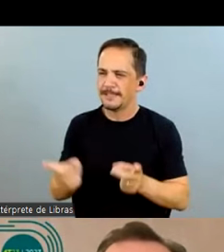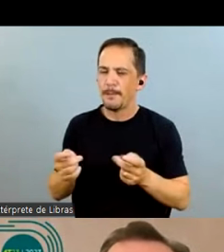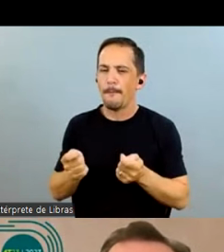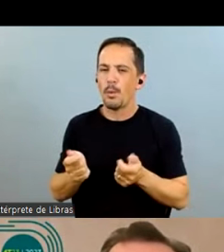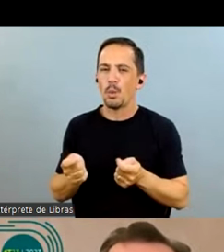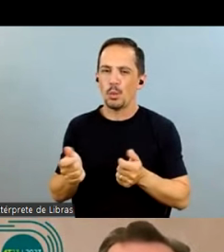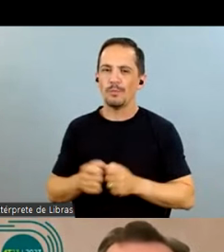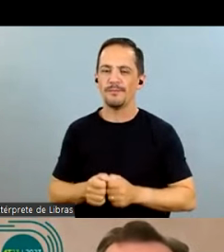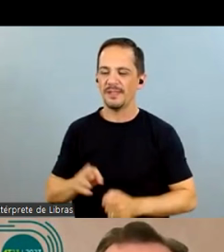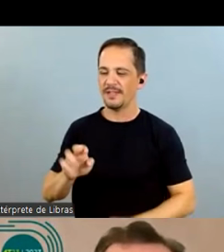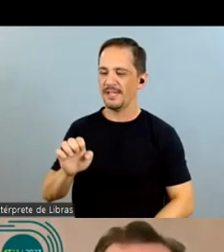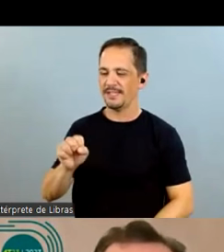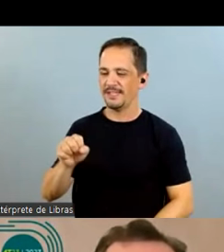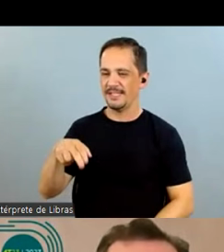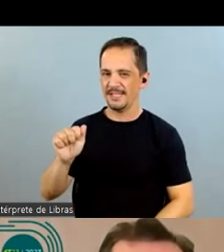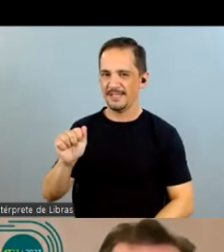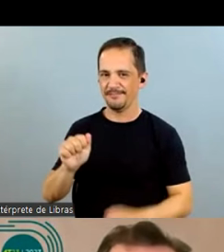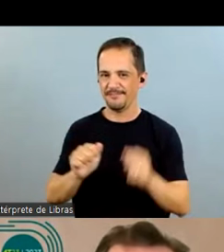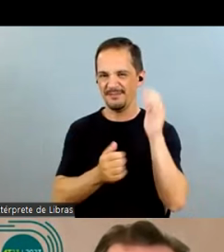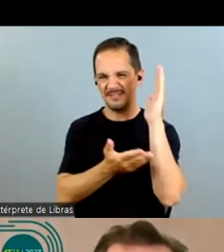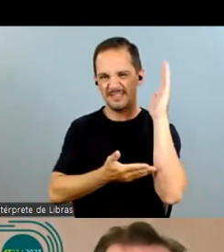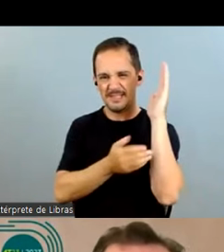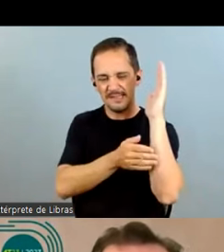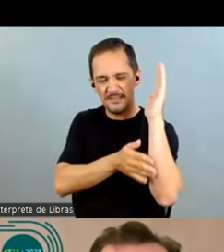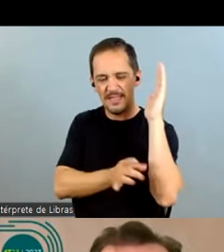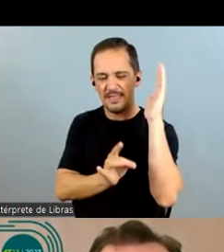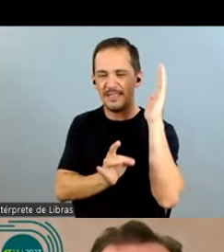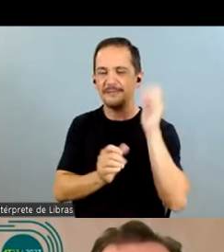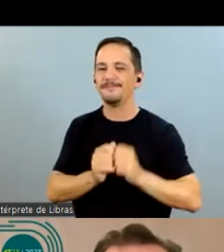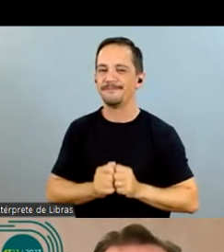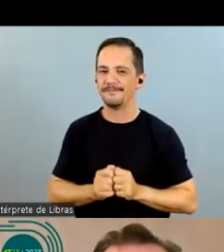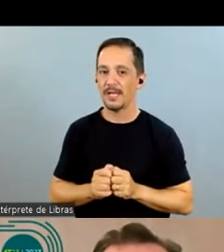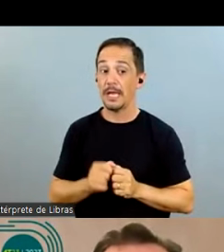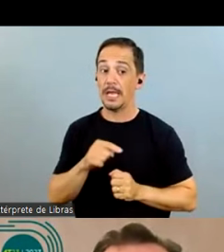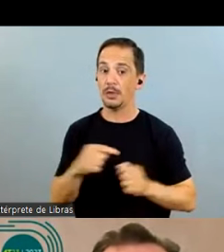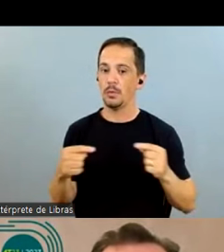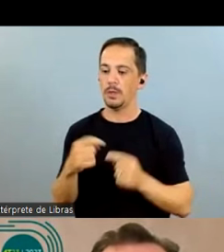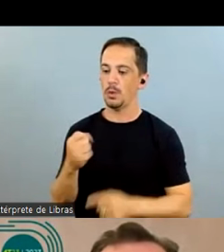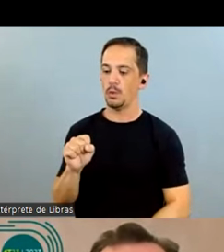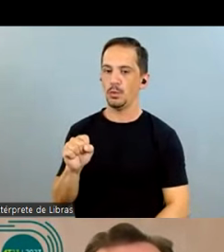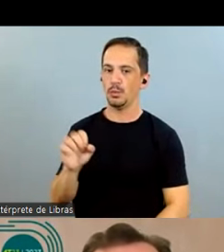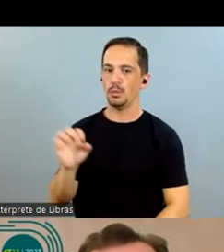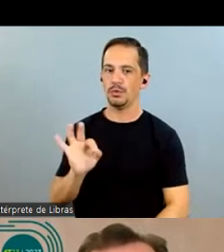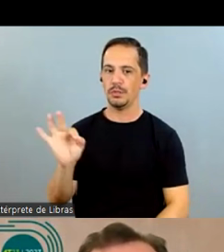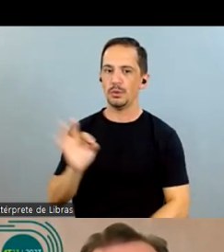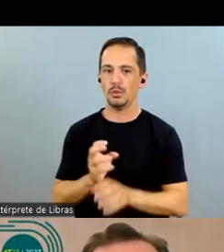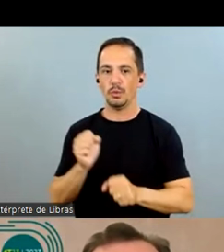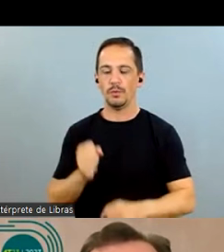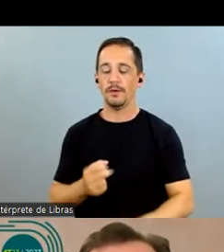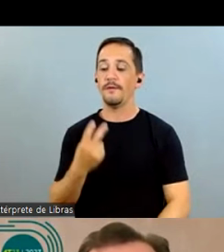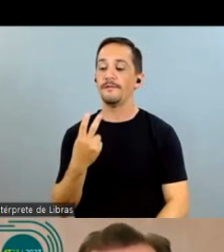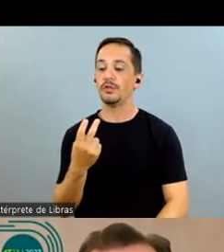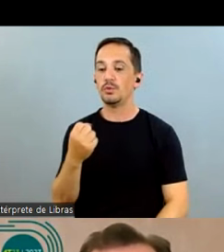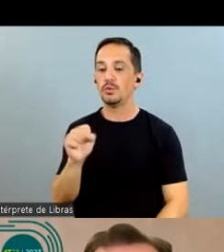resinas que representa em torno de 8% do nosso faturamento o negócio menor então houve uma queda de 2,5%